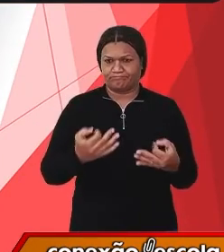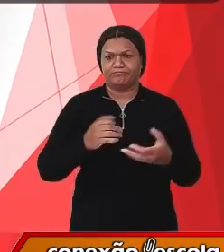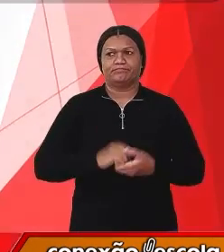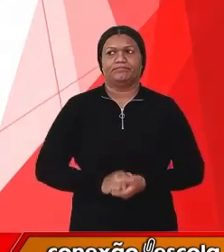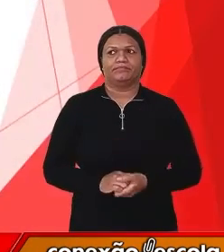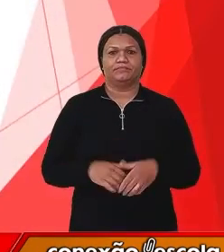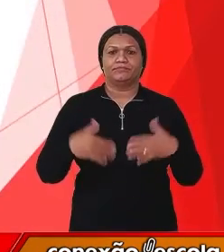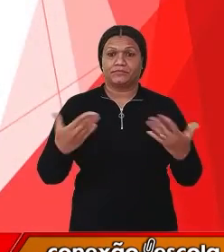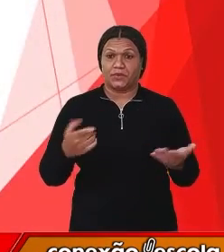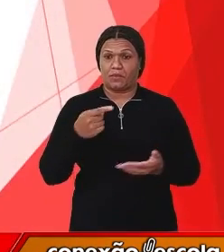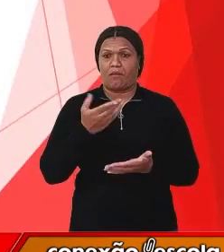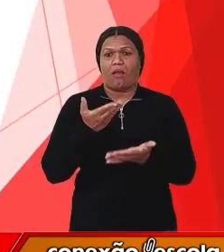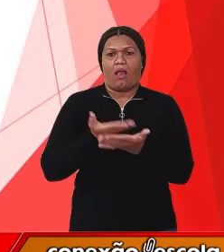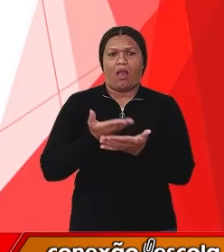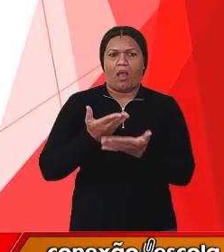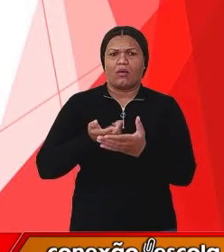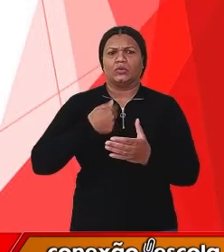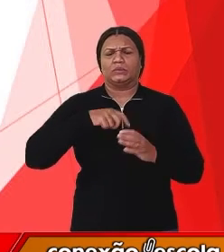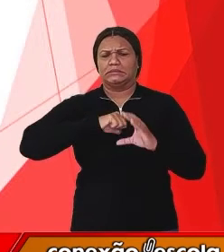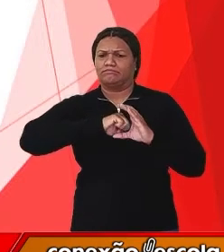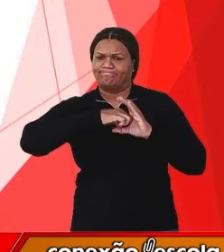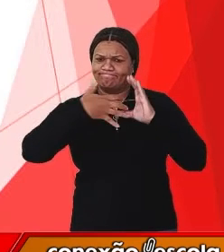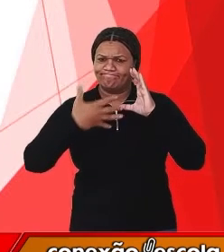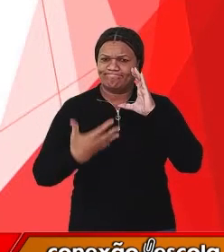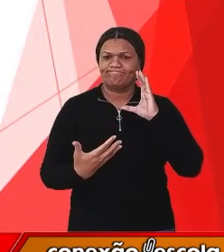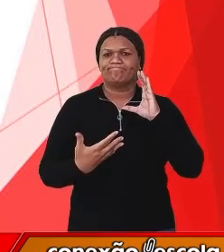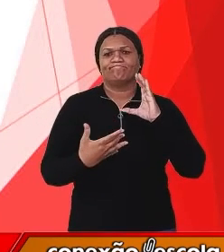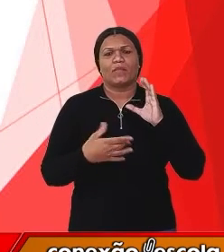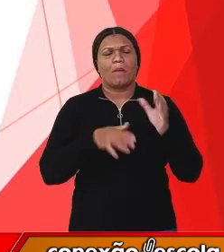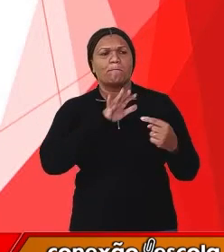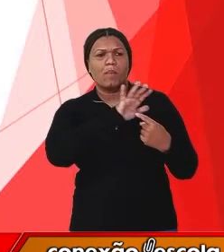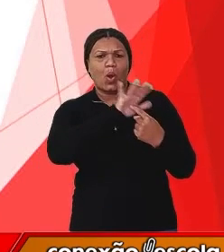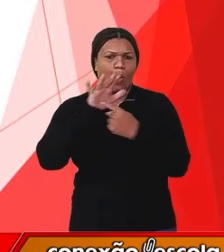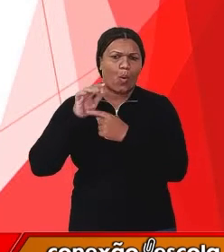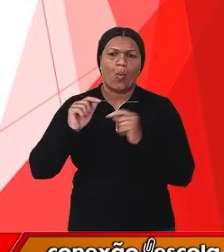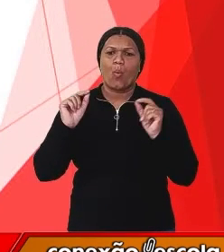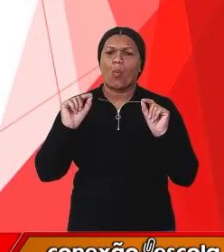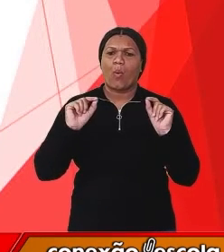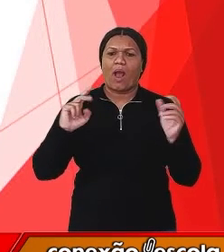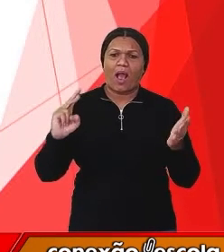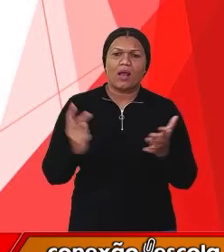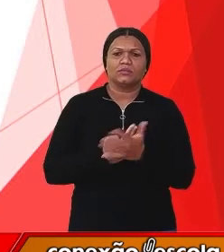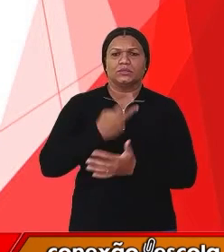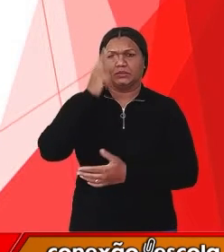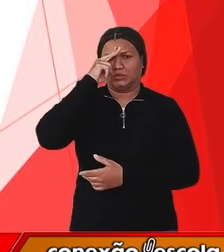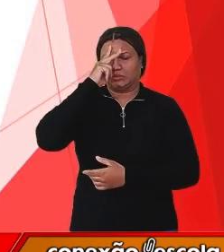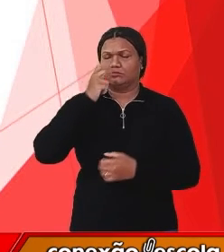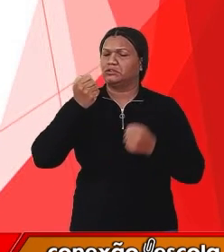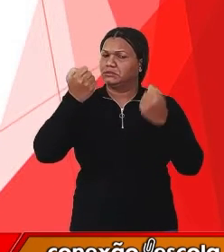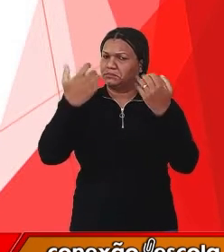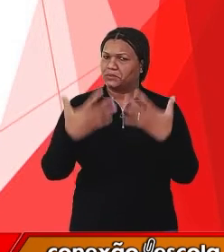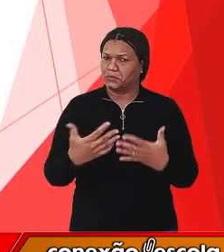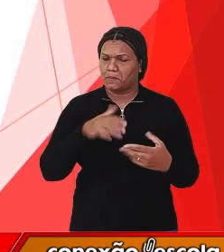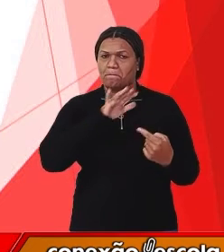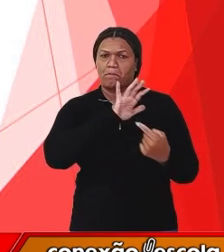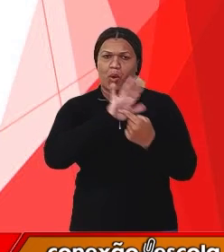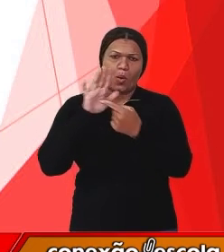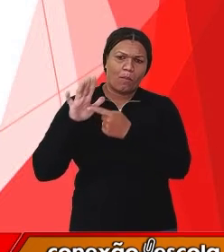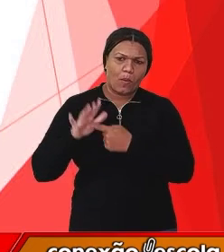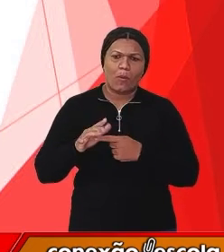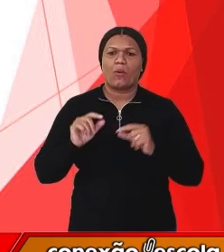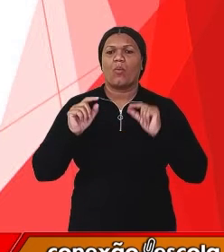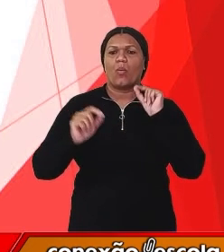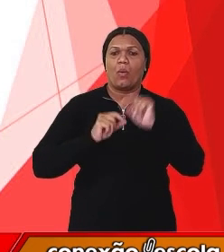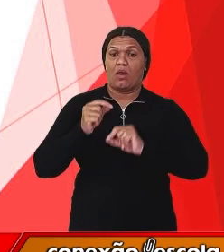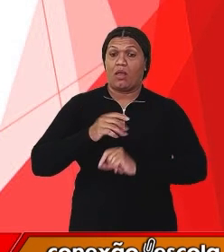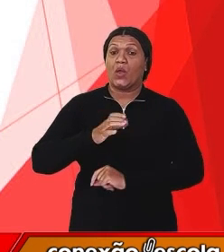aula, então, nós caracterizamos esses fatos históricos, explicamos e demonstramos que através